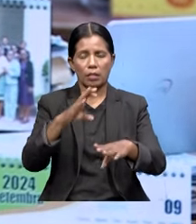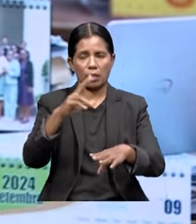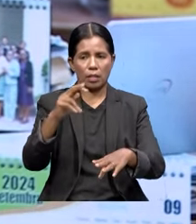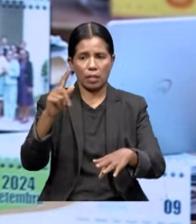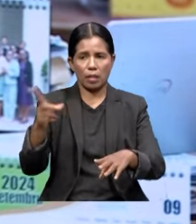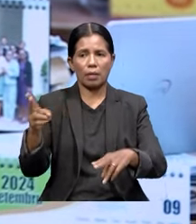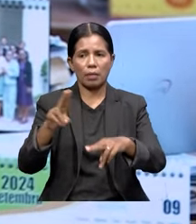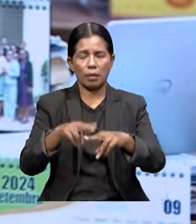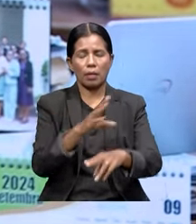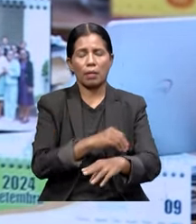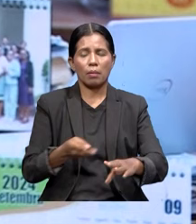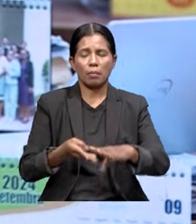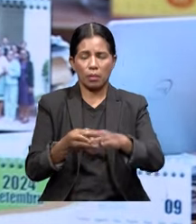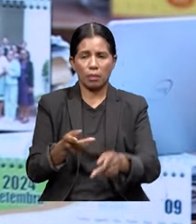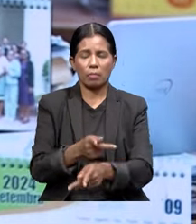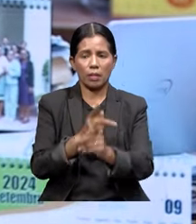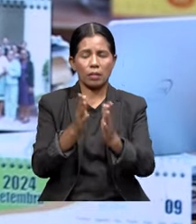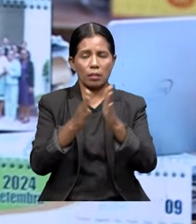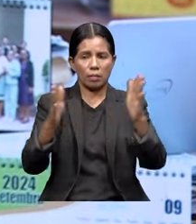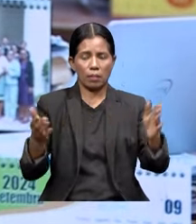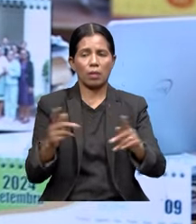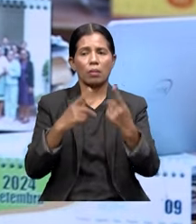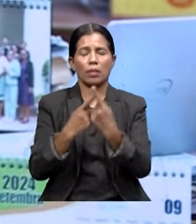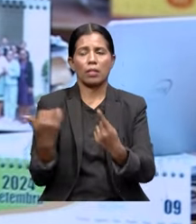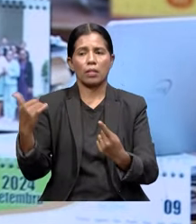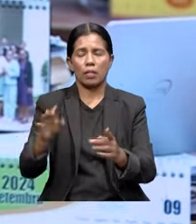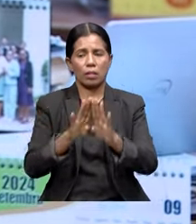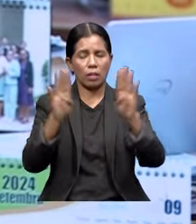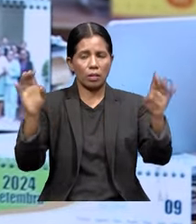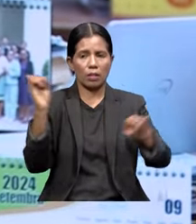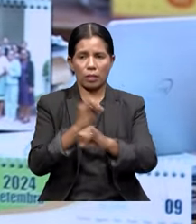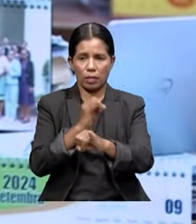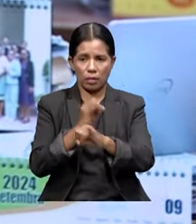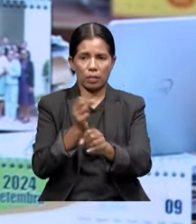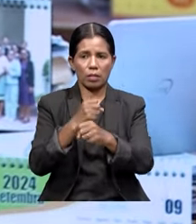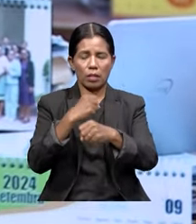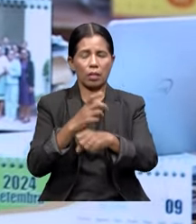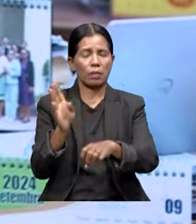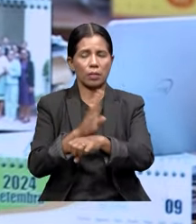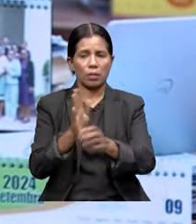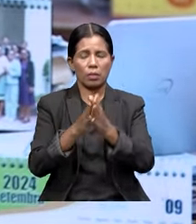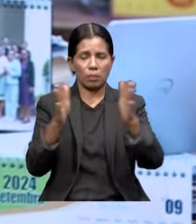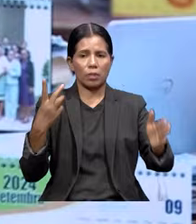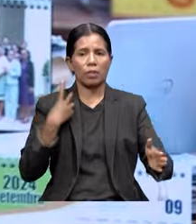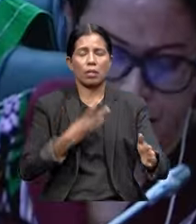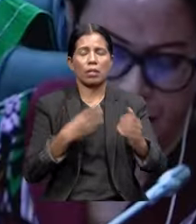Atunune Banco Bele for Credit, Bot, para empresa Sira Nebe Hakara, Cloque Indústria, ou Halo Negócio Bot e Retene